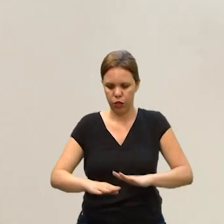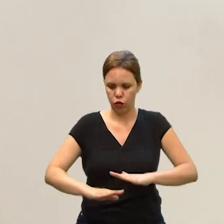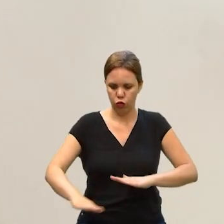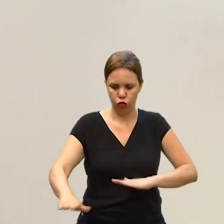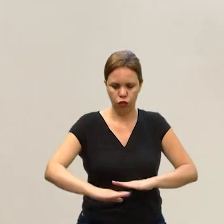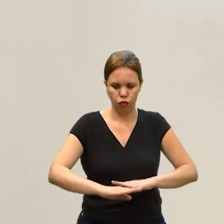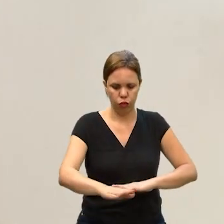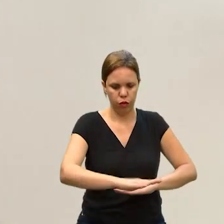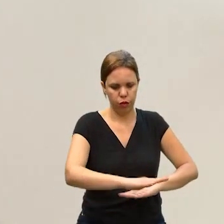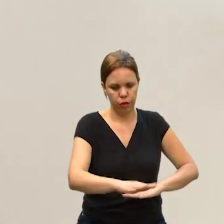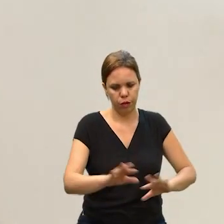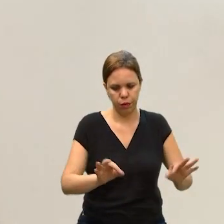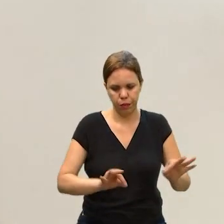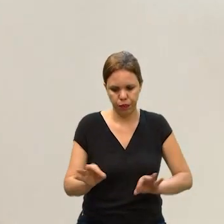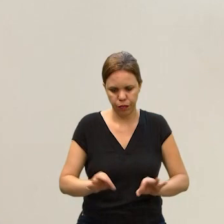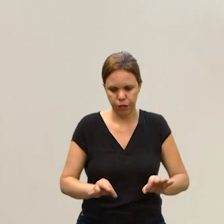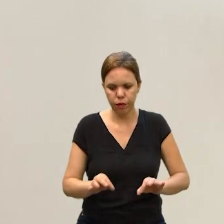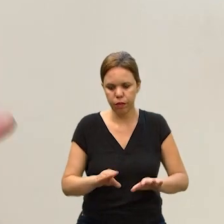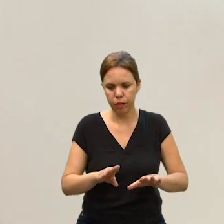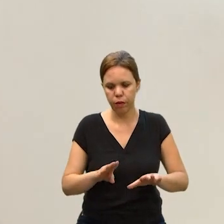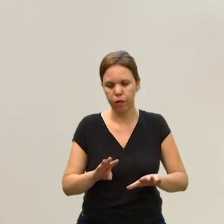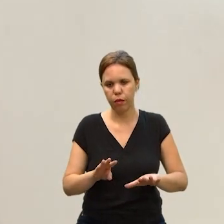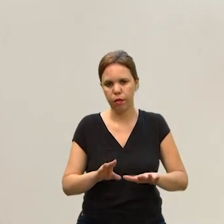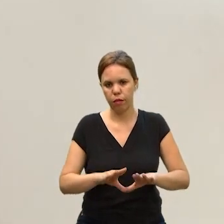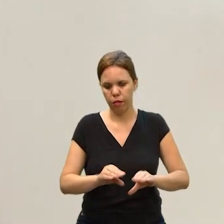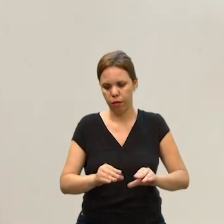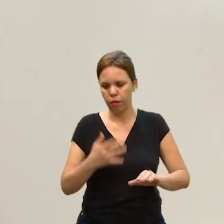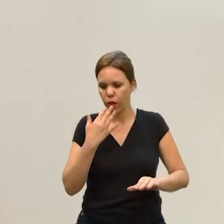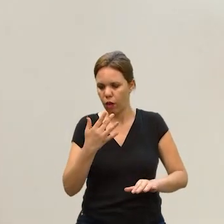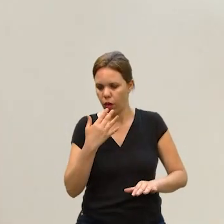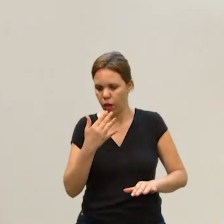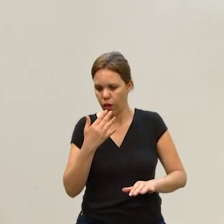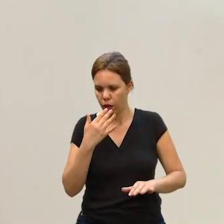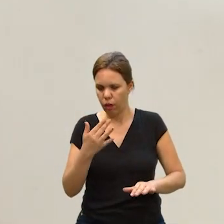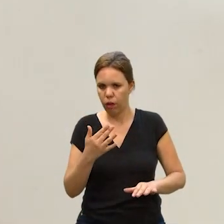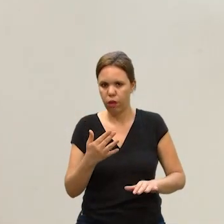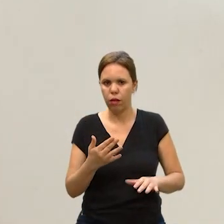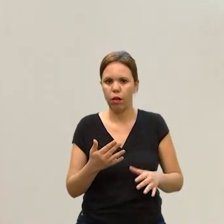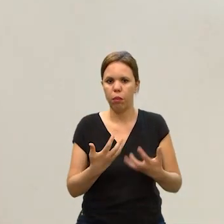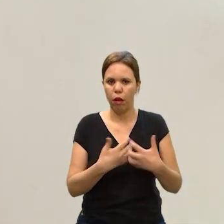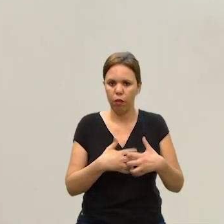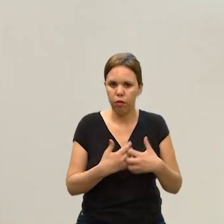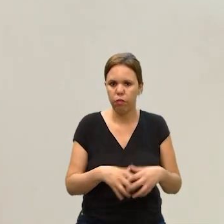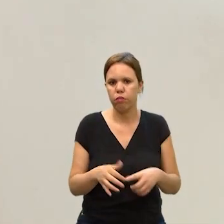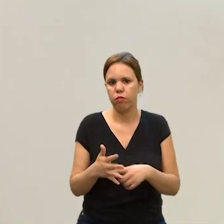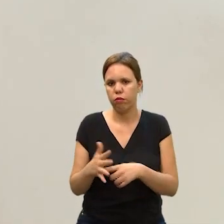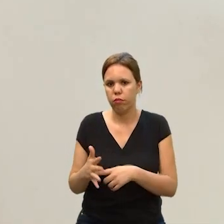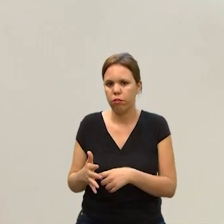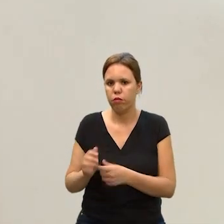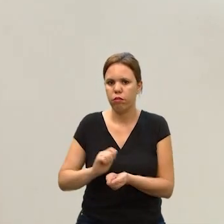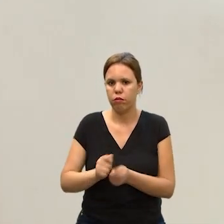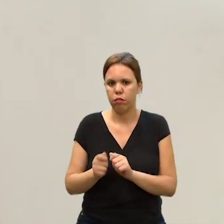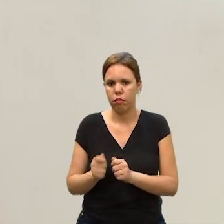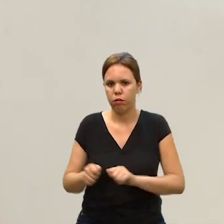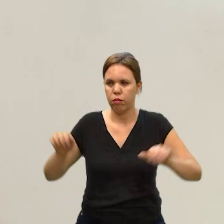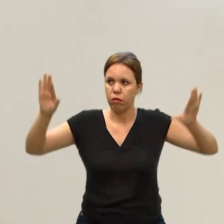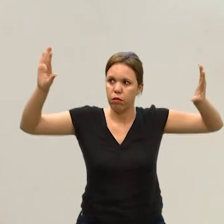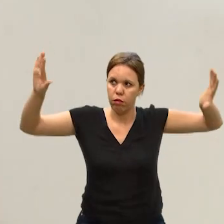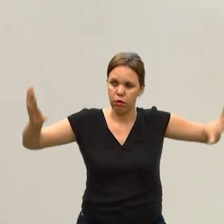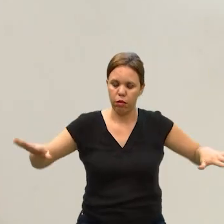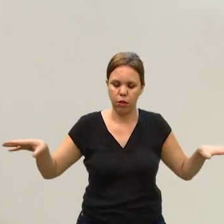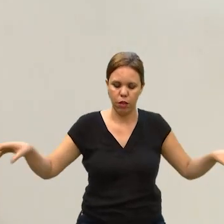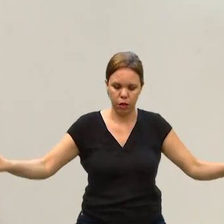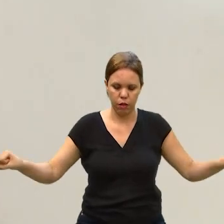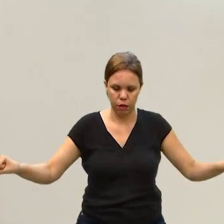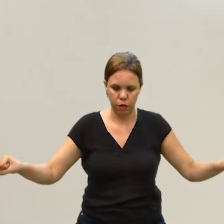colocamos aparelhos, nós adaptamos as paredes para que elas possam segurar, treinar, né? Então a sala virou uma sala